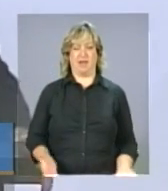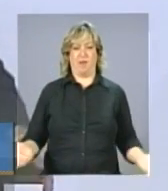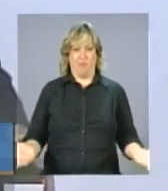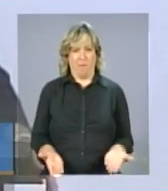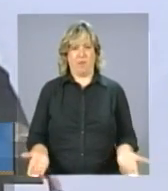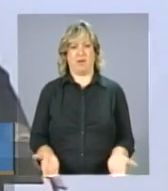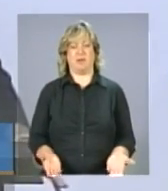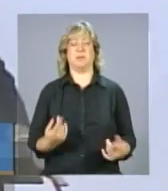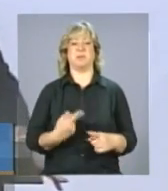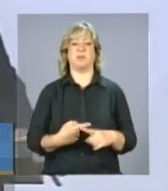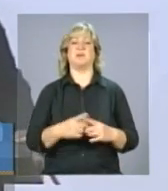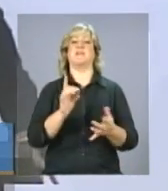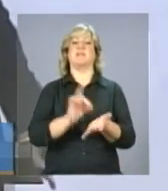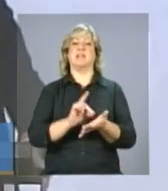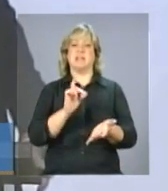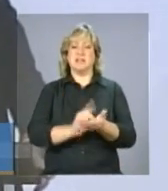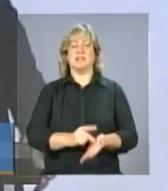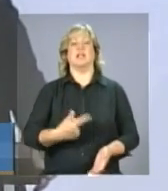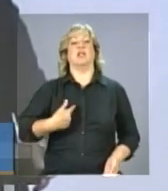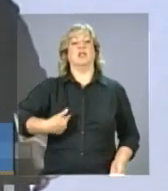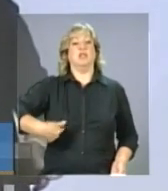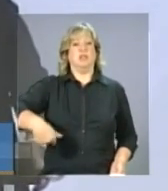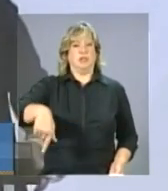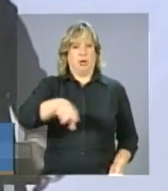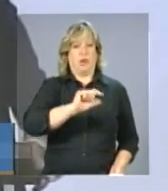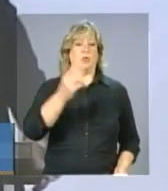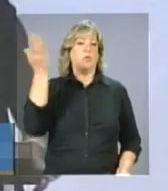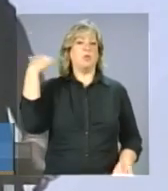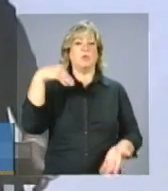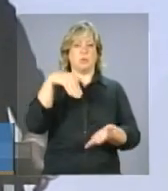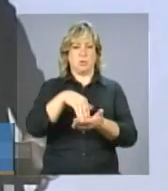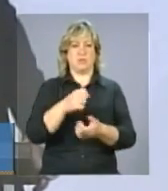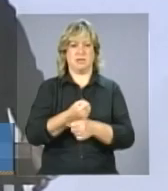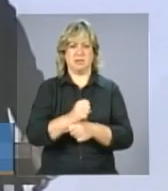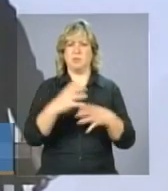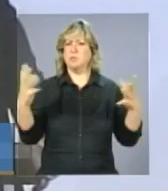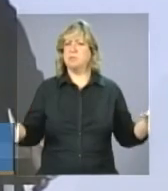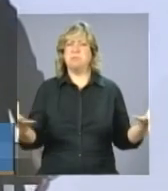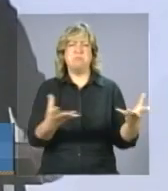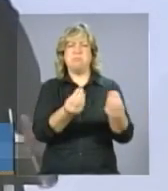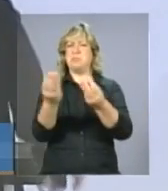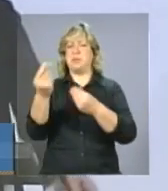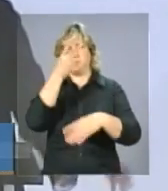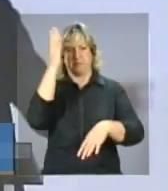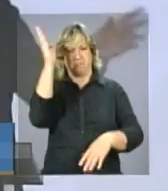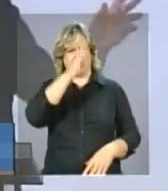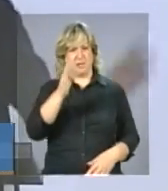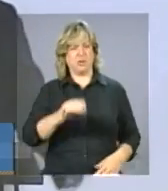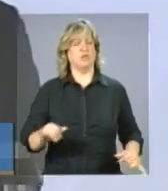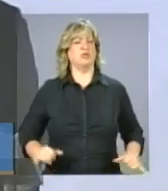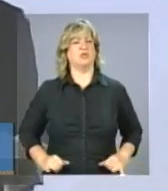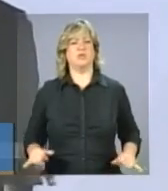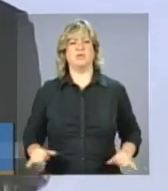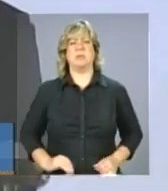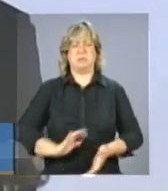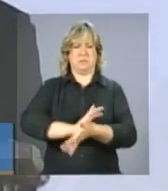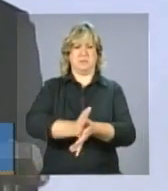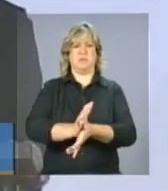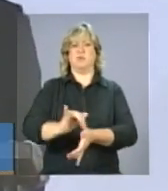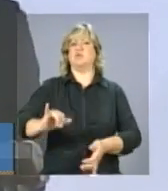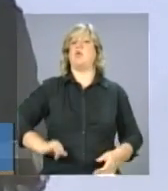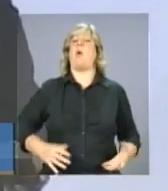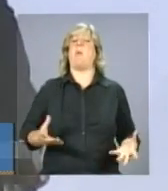que nós incluímos nos últimos anos milhões e milhões de brasileiros que estavam esquecidos, estavam à margem da